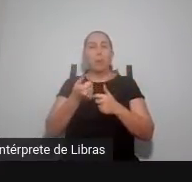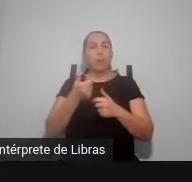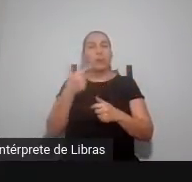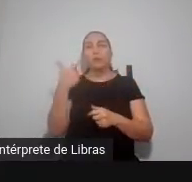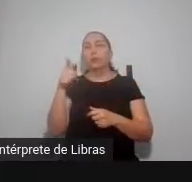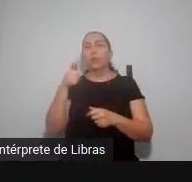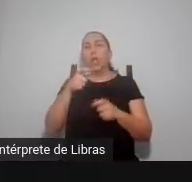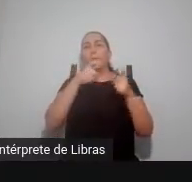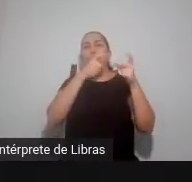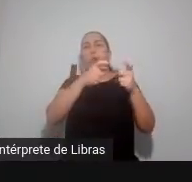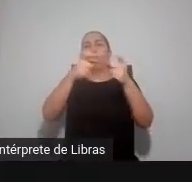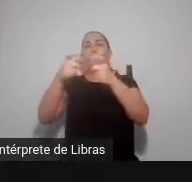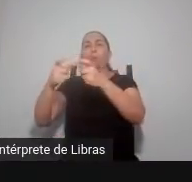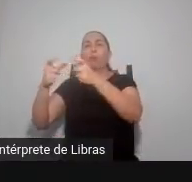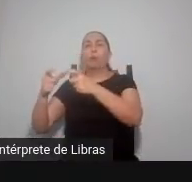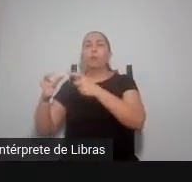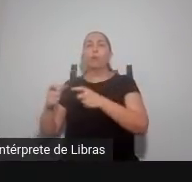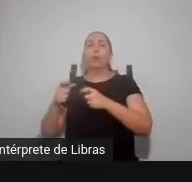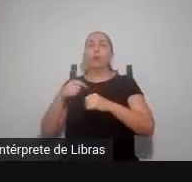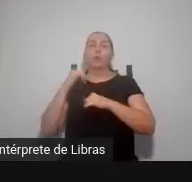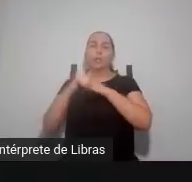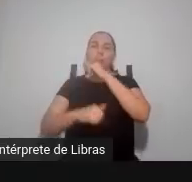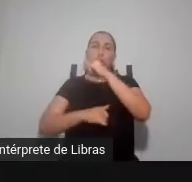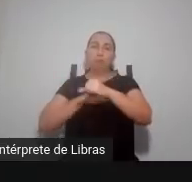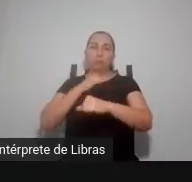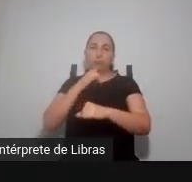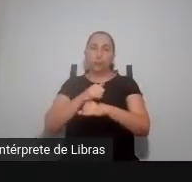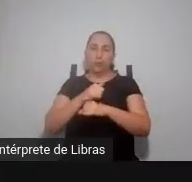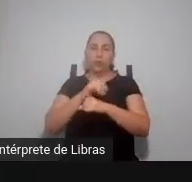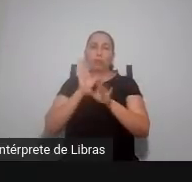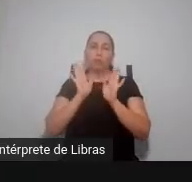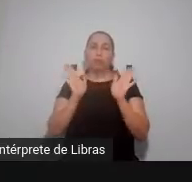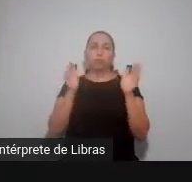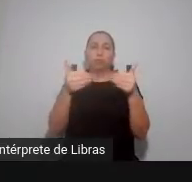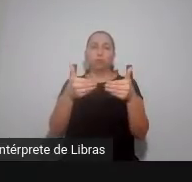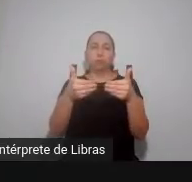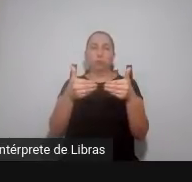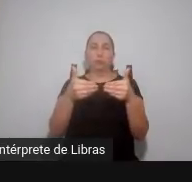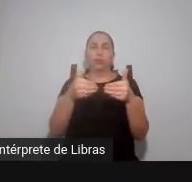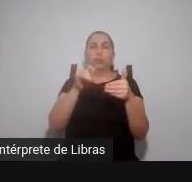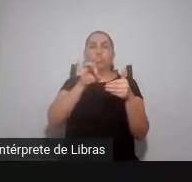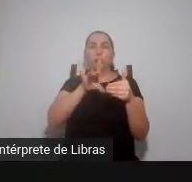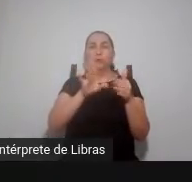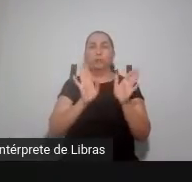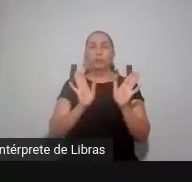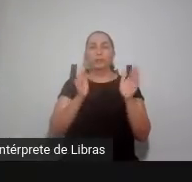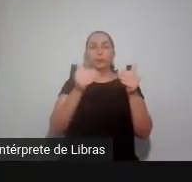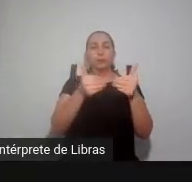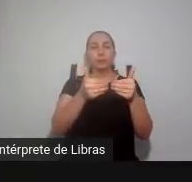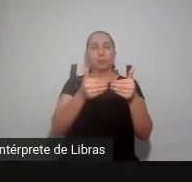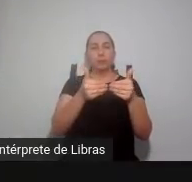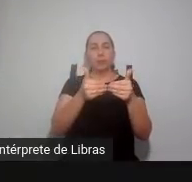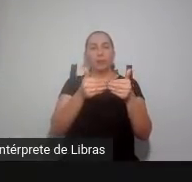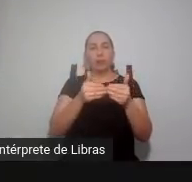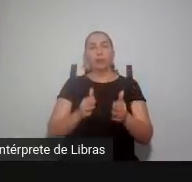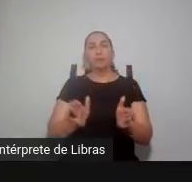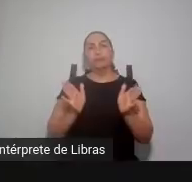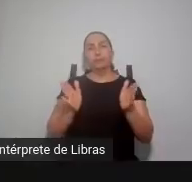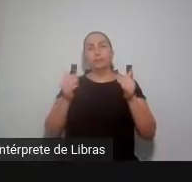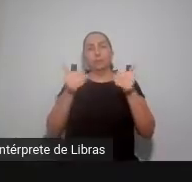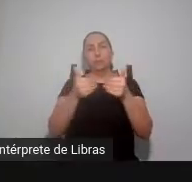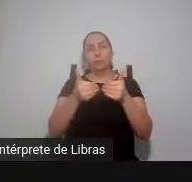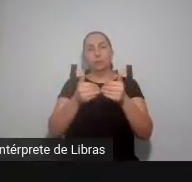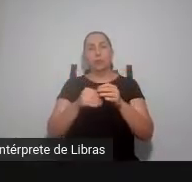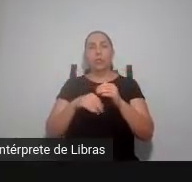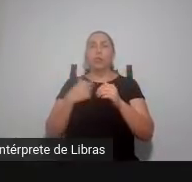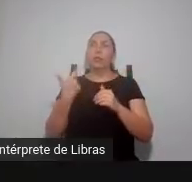está no YouTube, não está na rede, né? É assim, com essa limitação, né? Não é uma coisa